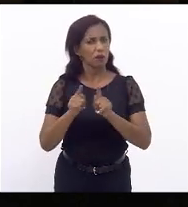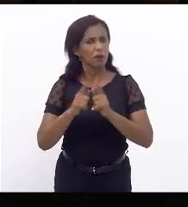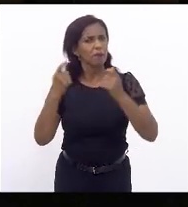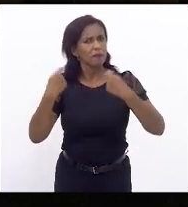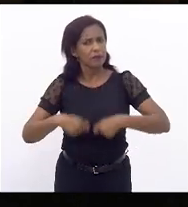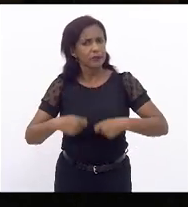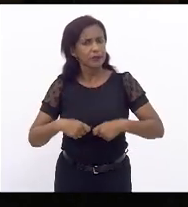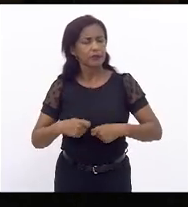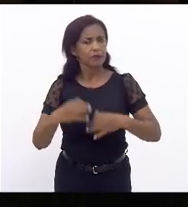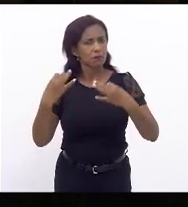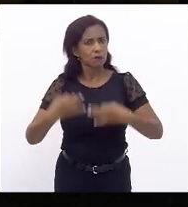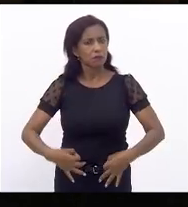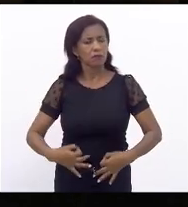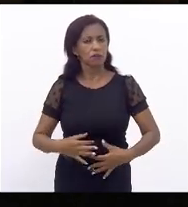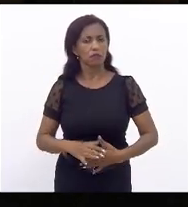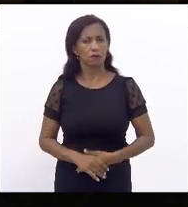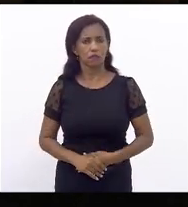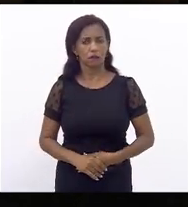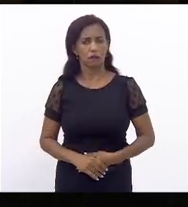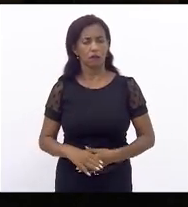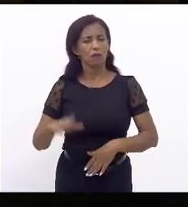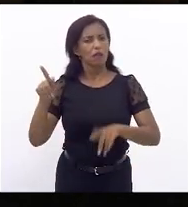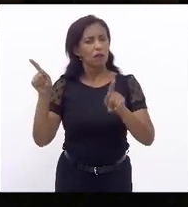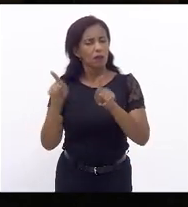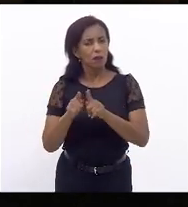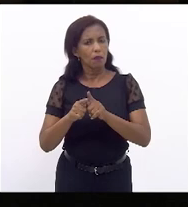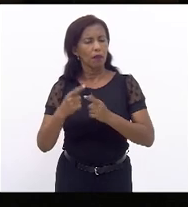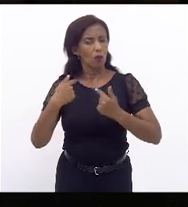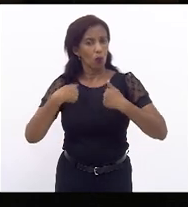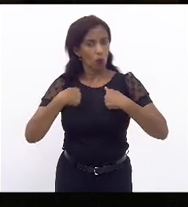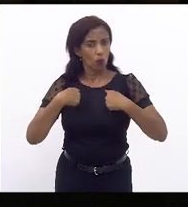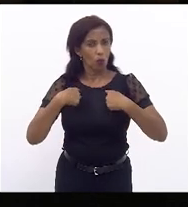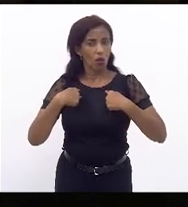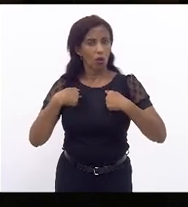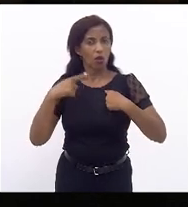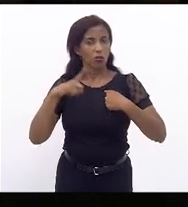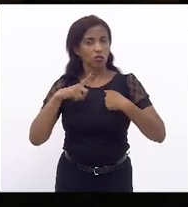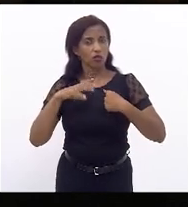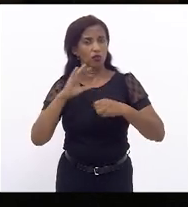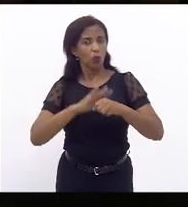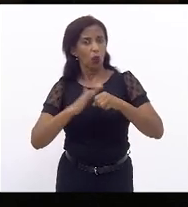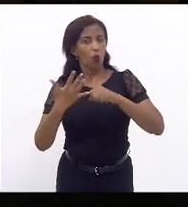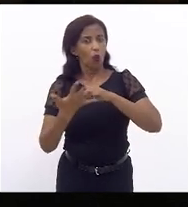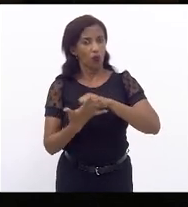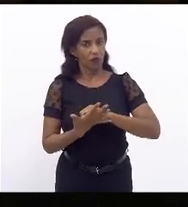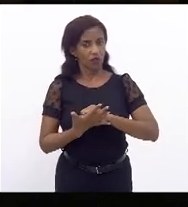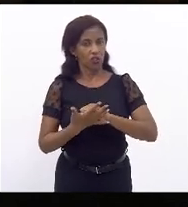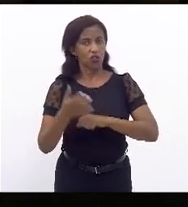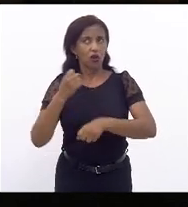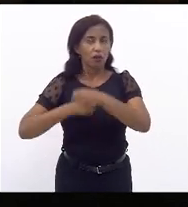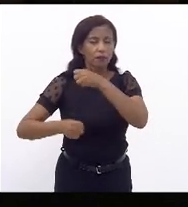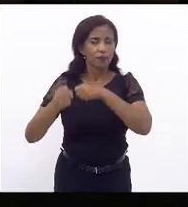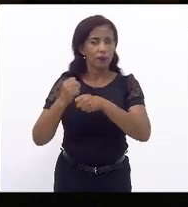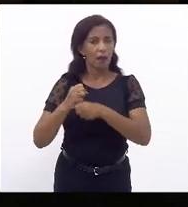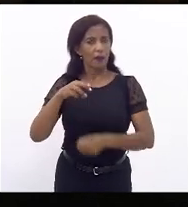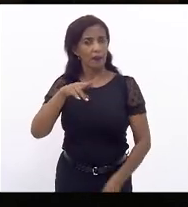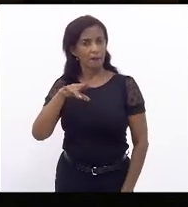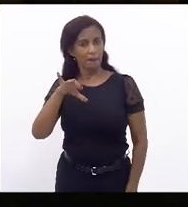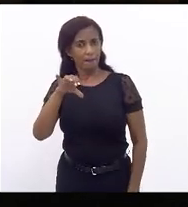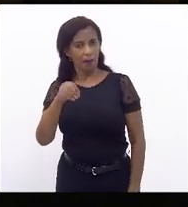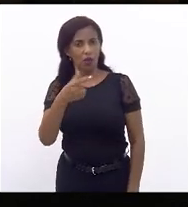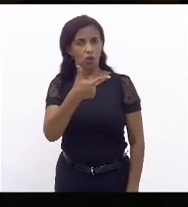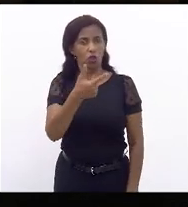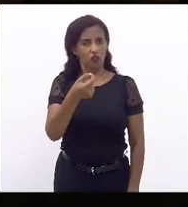precisa ser respeitado. Assim como eu tomei, quando tive Covid, no ano passado, em maio